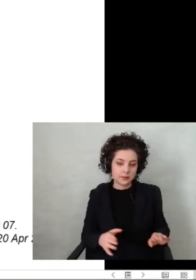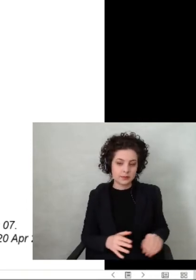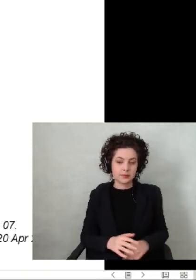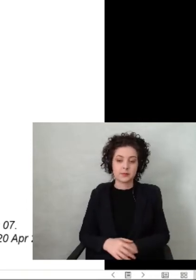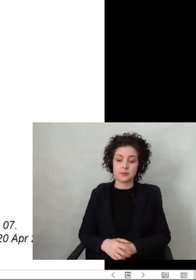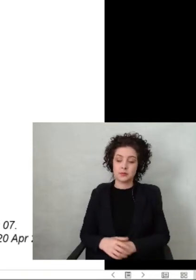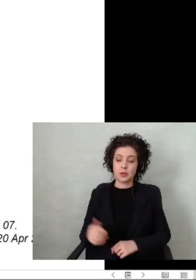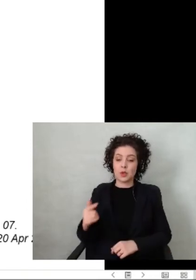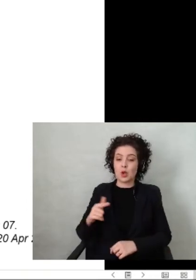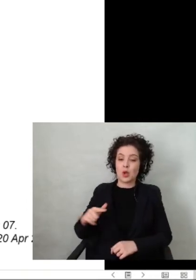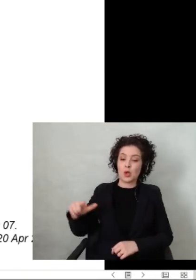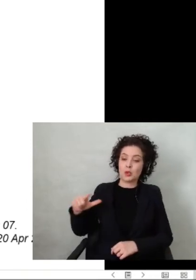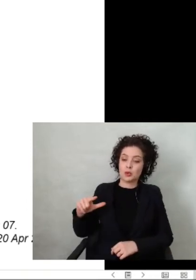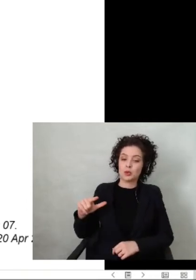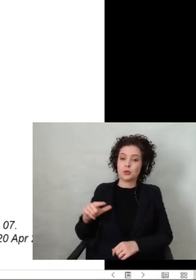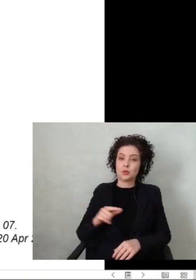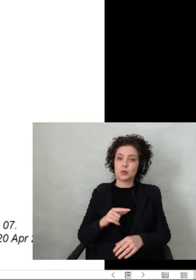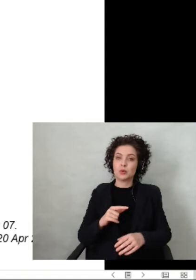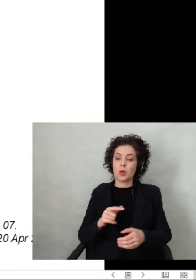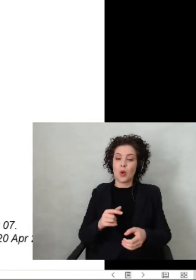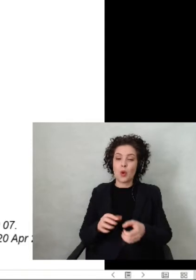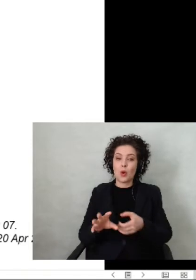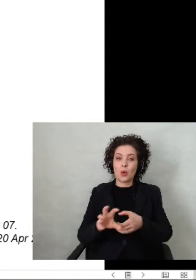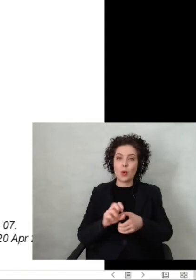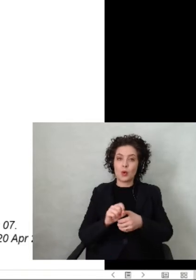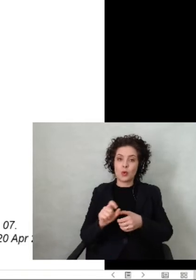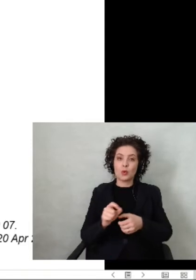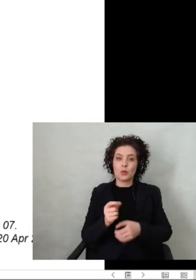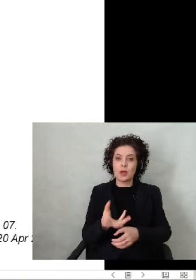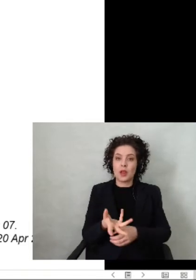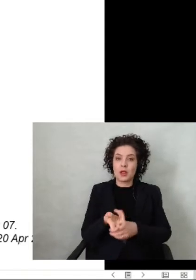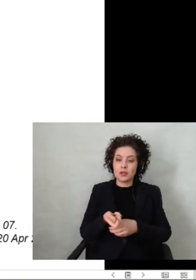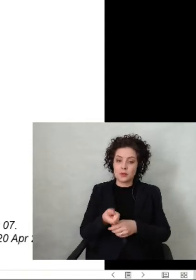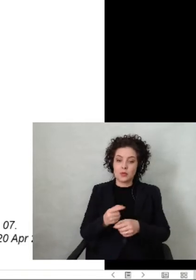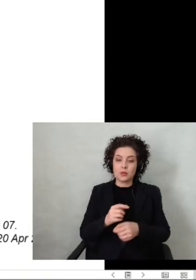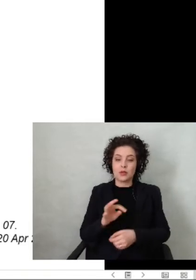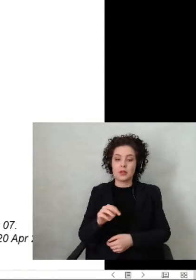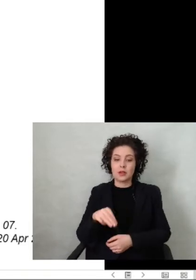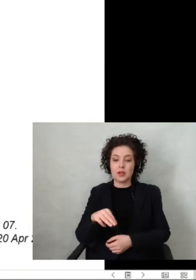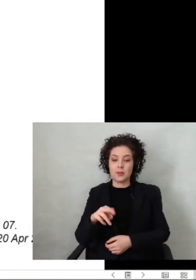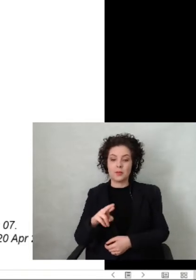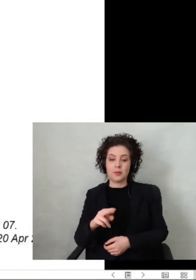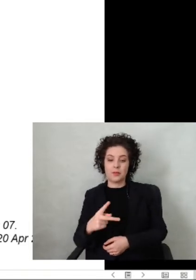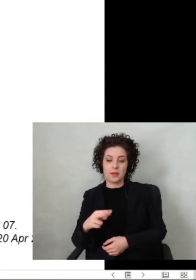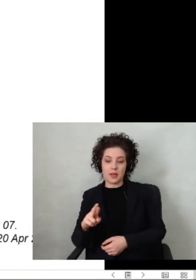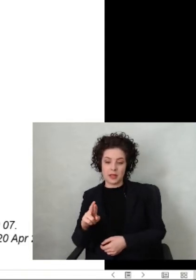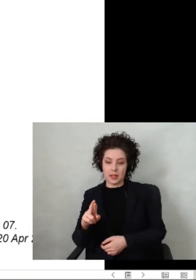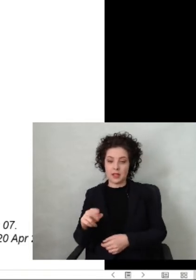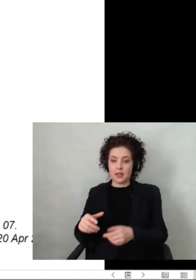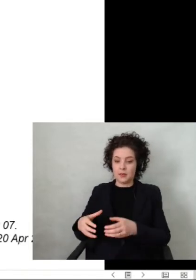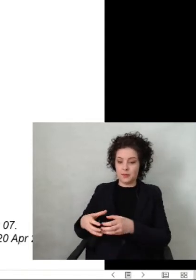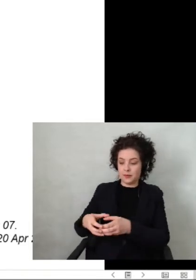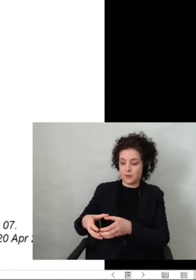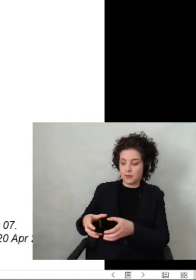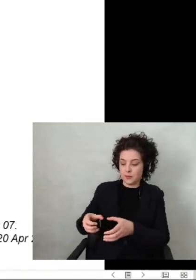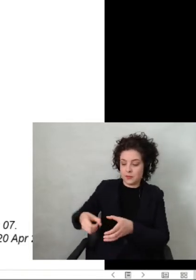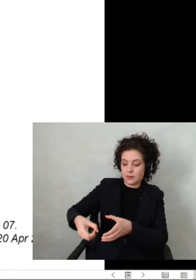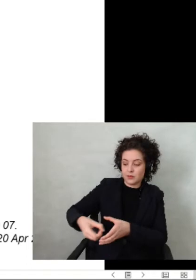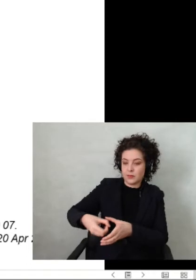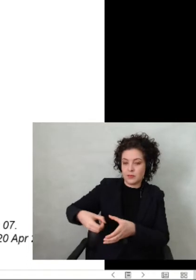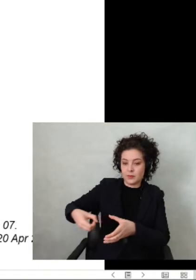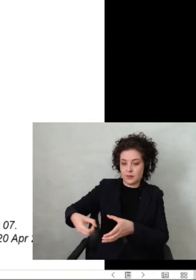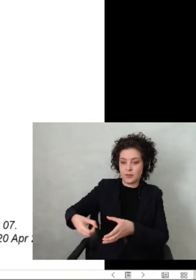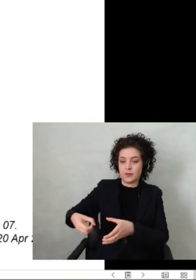um outro receptor, um segundo receptor, que é muito importante, que é o TMPRSS2, e aí a gente tem